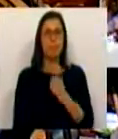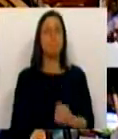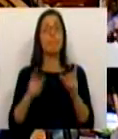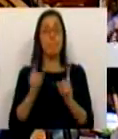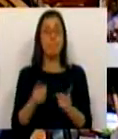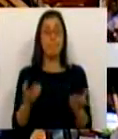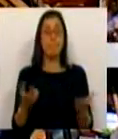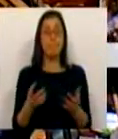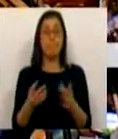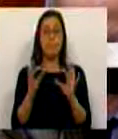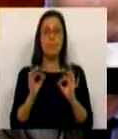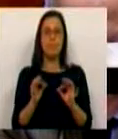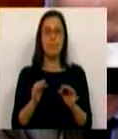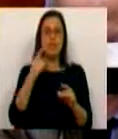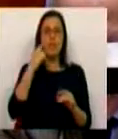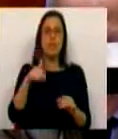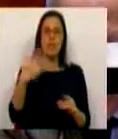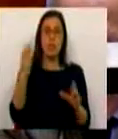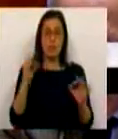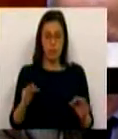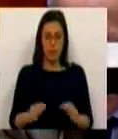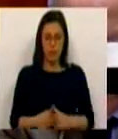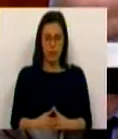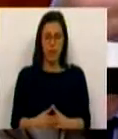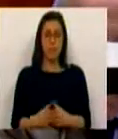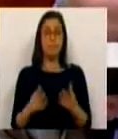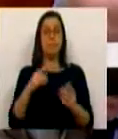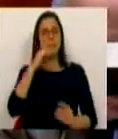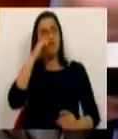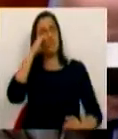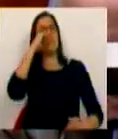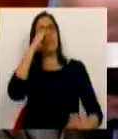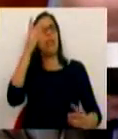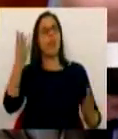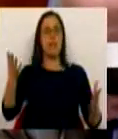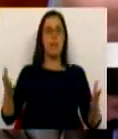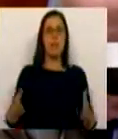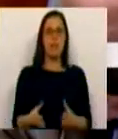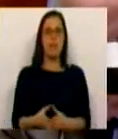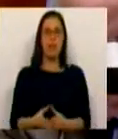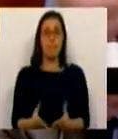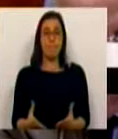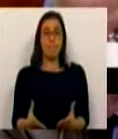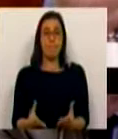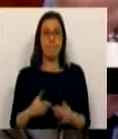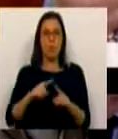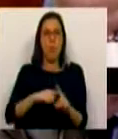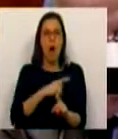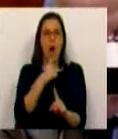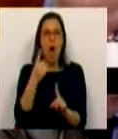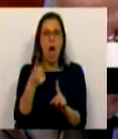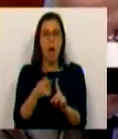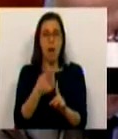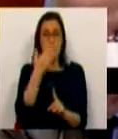E é absolutamente extraordinário a arrogância com que durante um ano inteiro